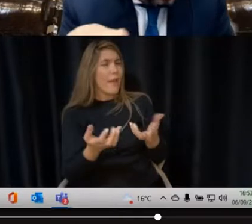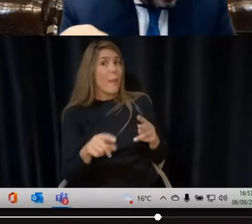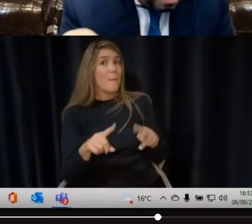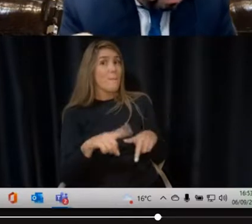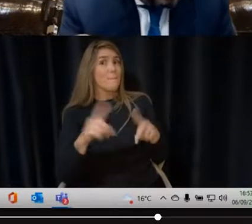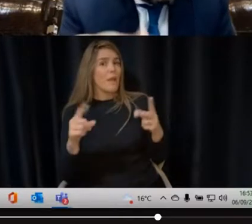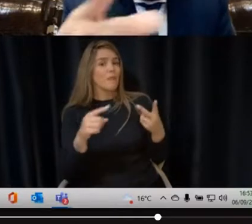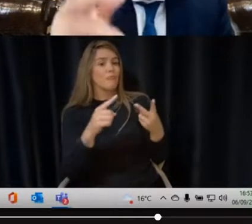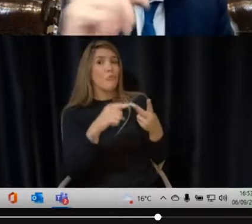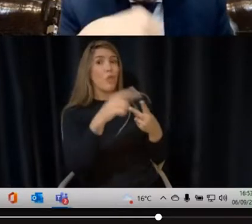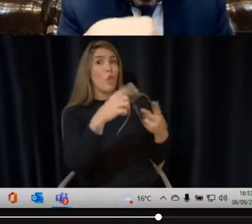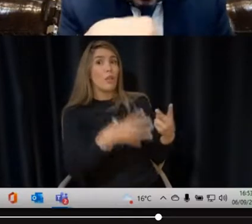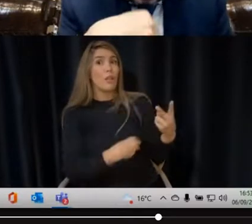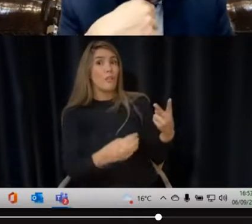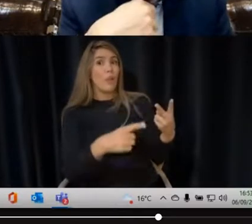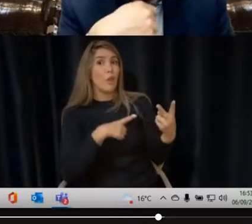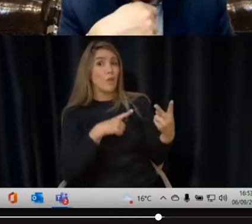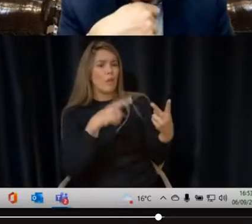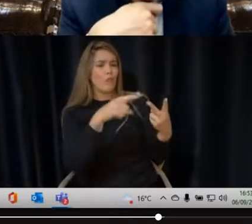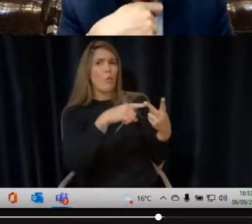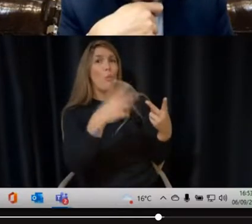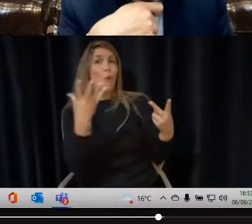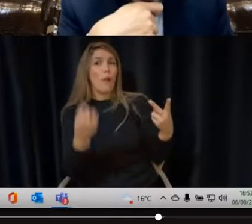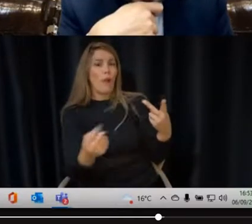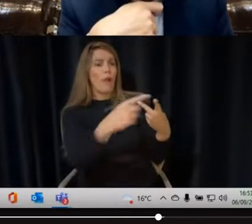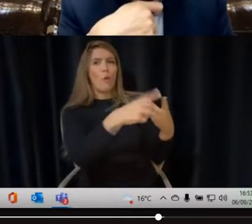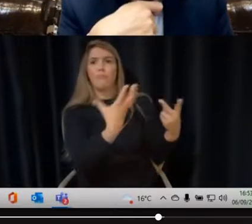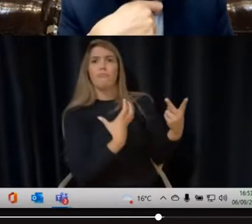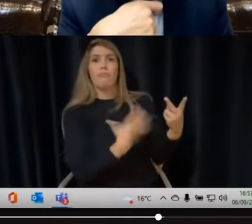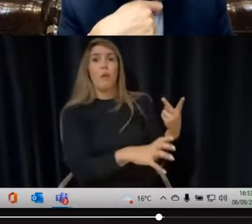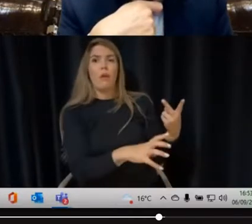doação e o outro não, como é que fica?